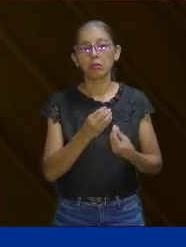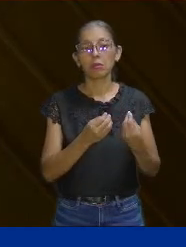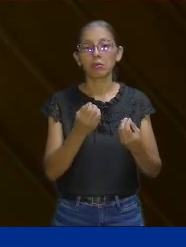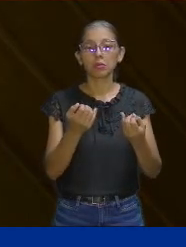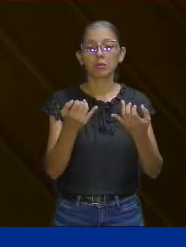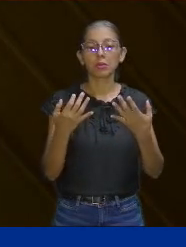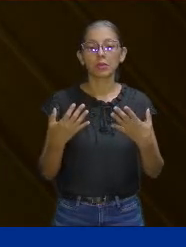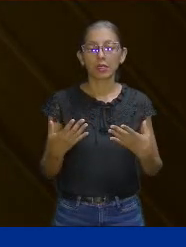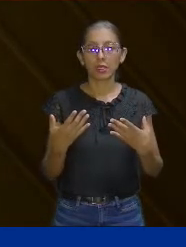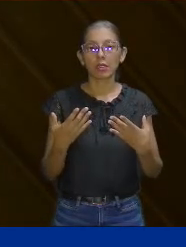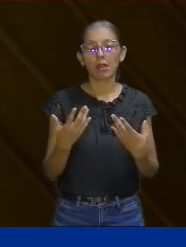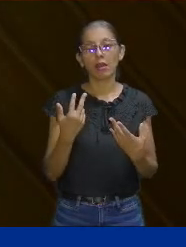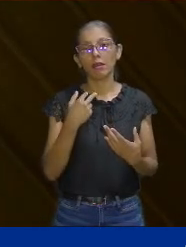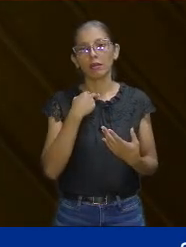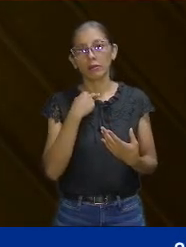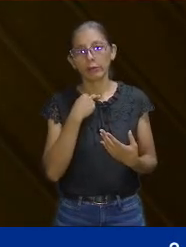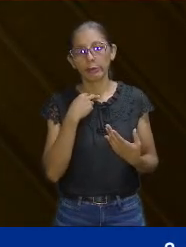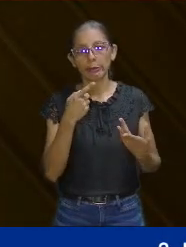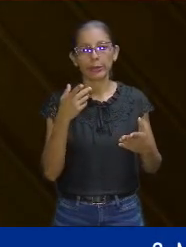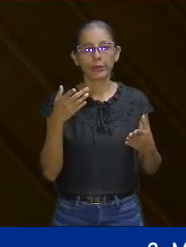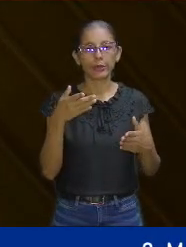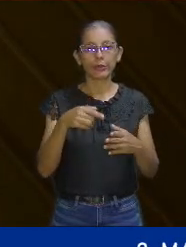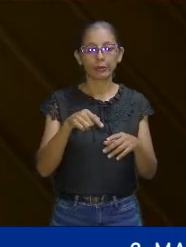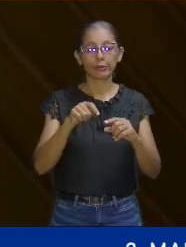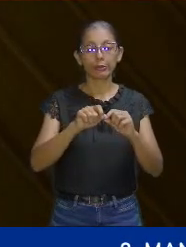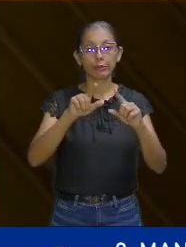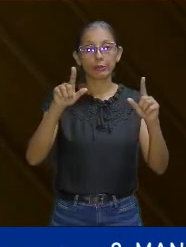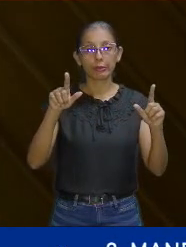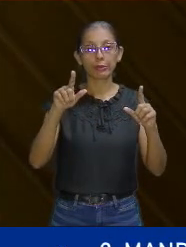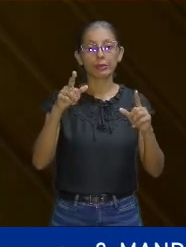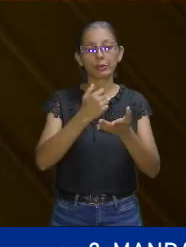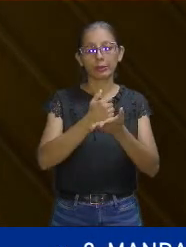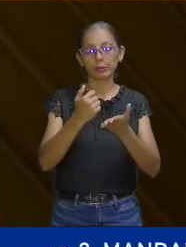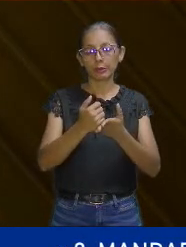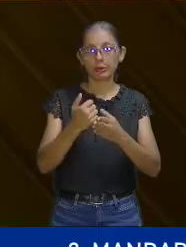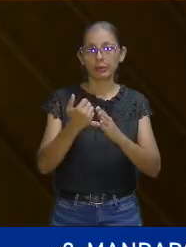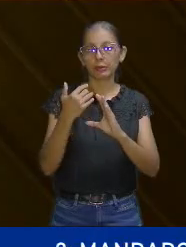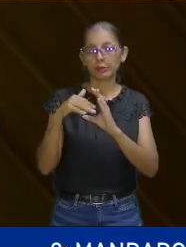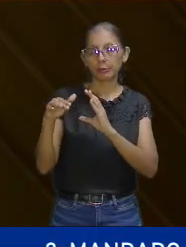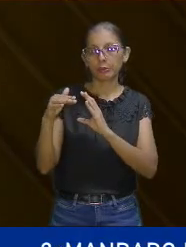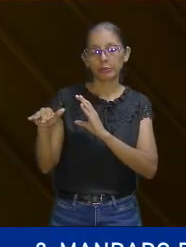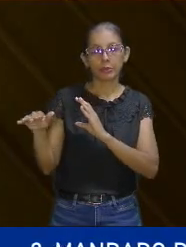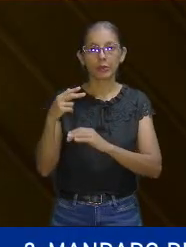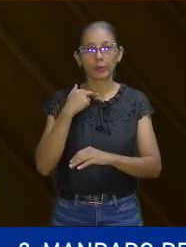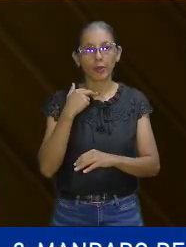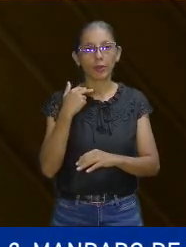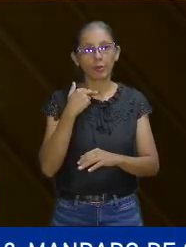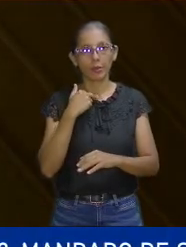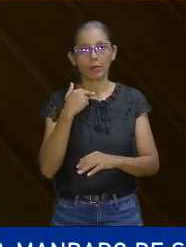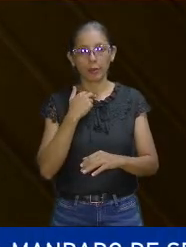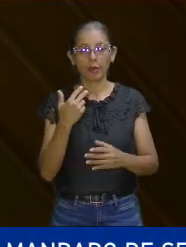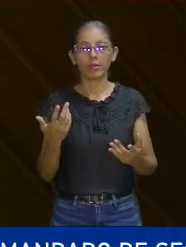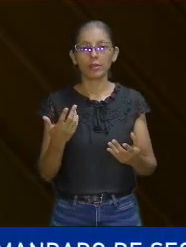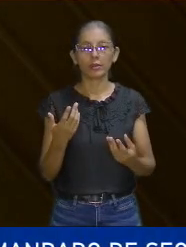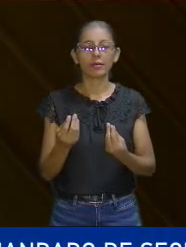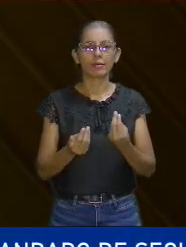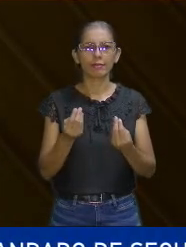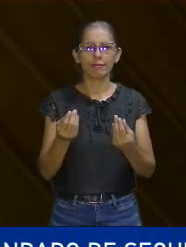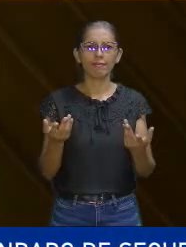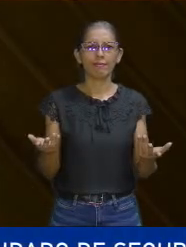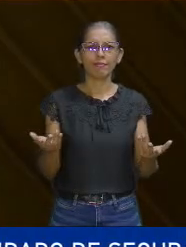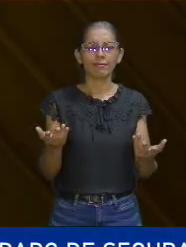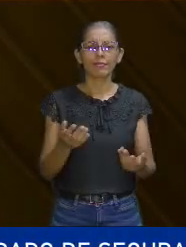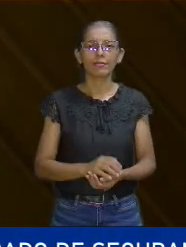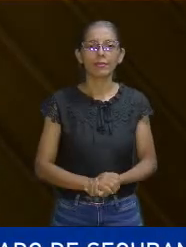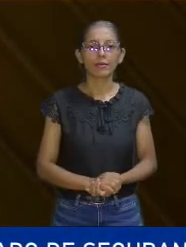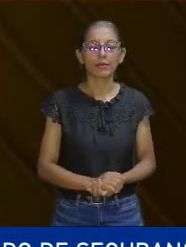negar acesso à defesa a tais documentos. Se esses documentos estivessem classificados como reservados ou sigilosos, aí sim haveria